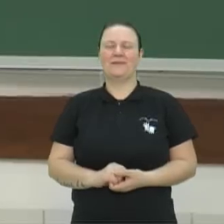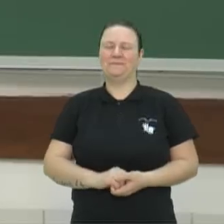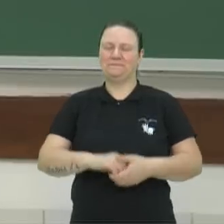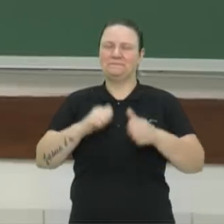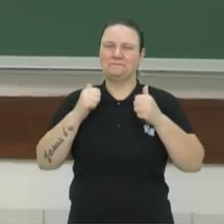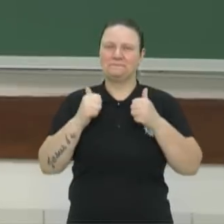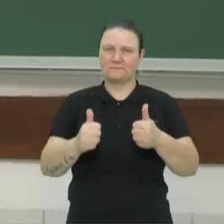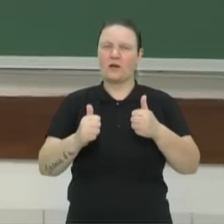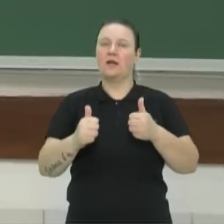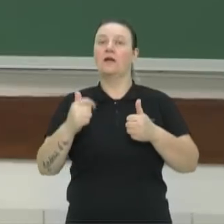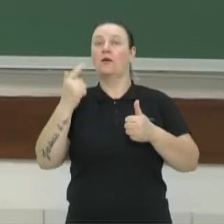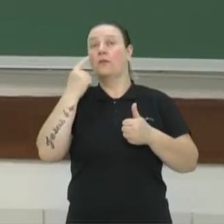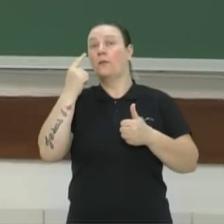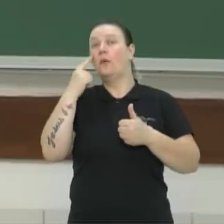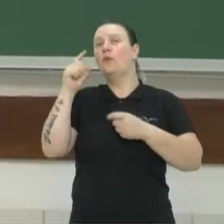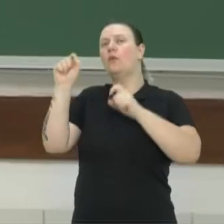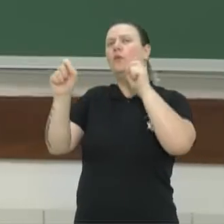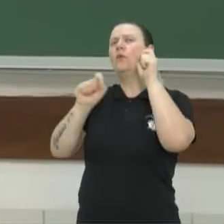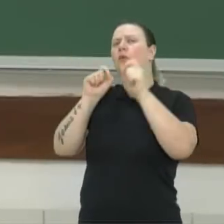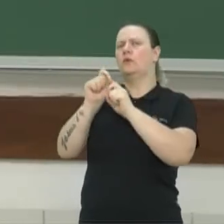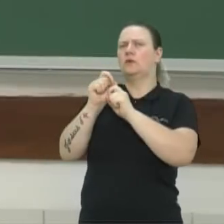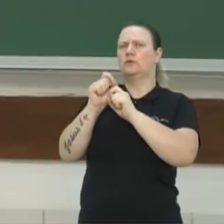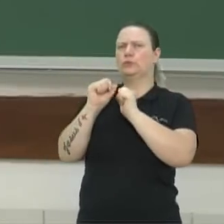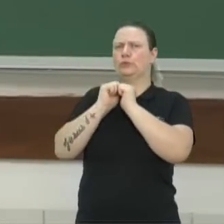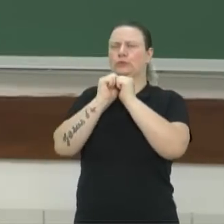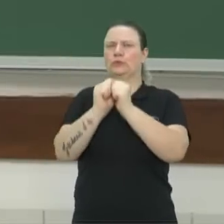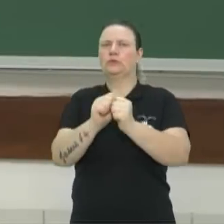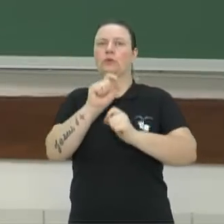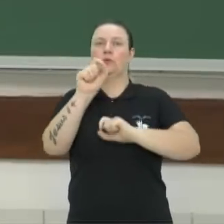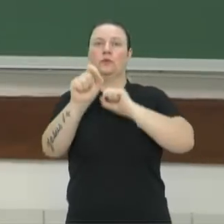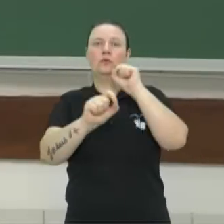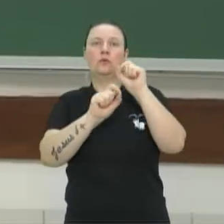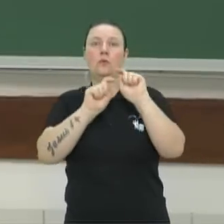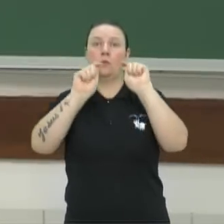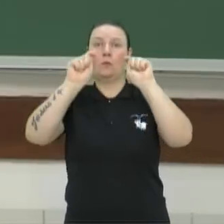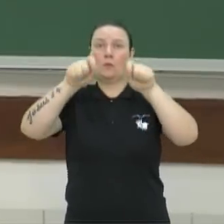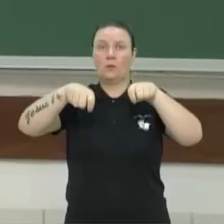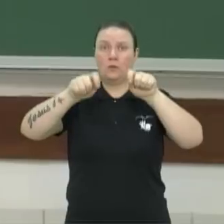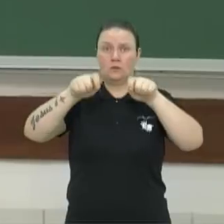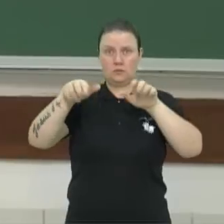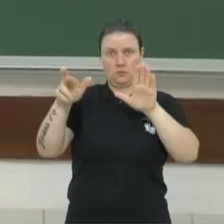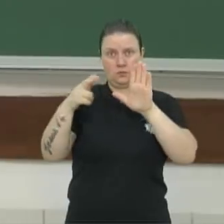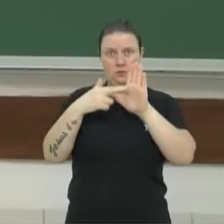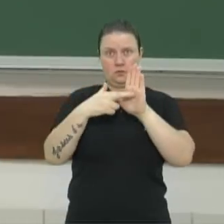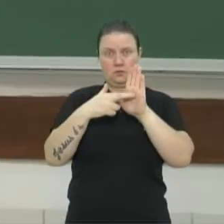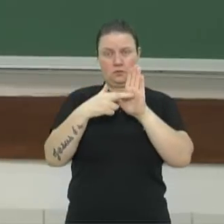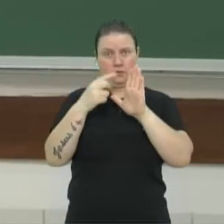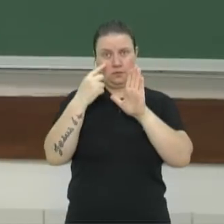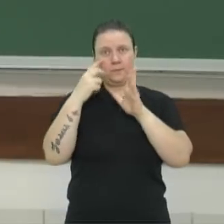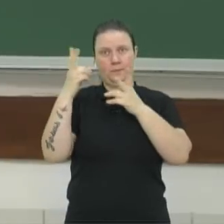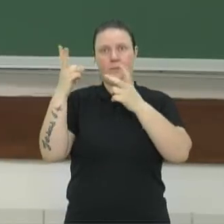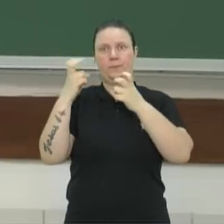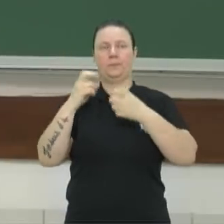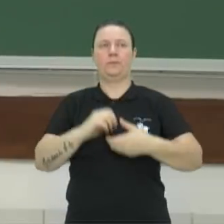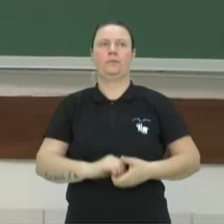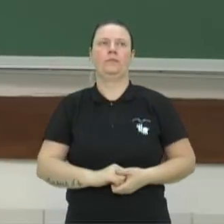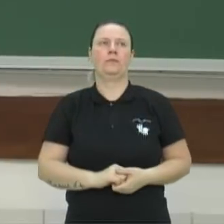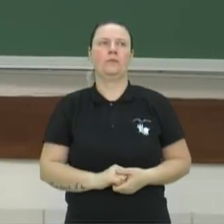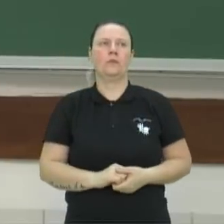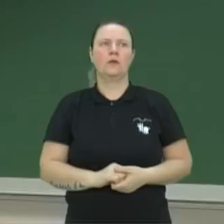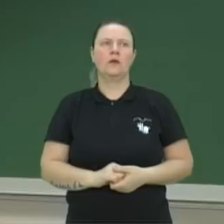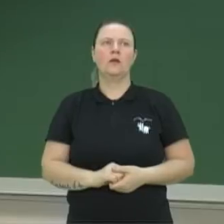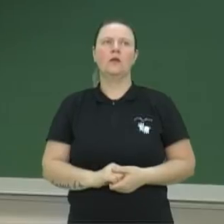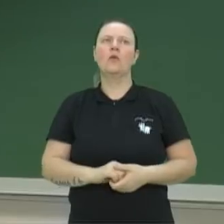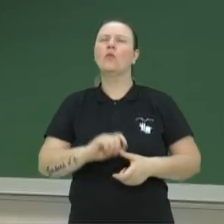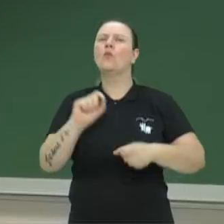Beleza, galera. Então, vamos verificar aqui junto comigo, então, qual é a possível resposta aí, né? Vejamos lá.